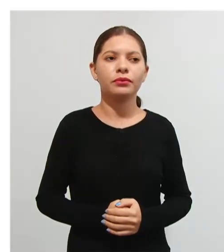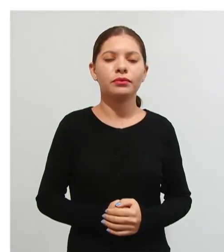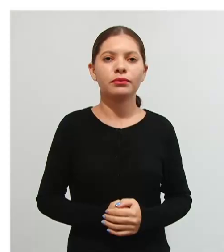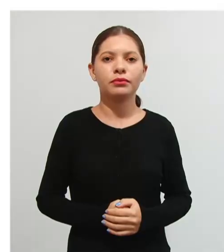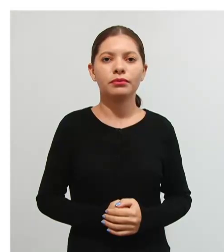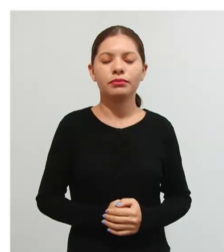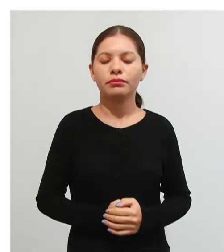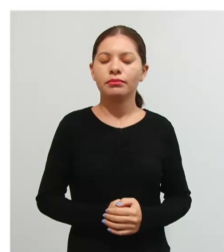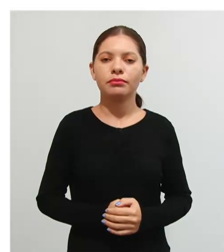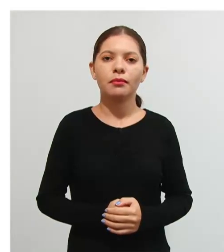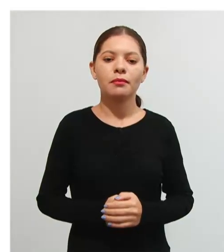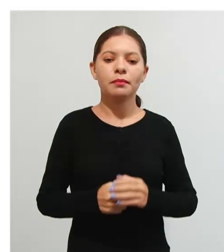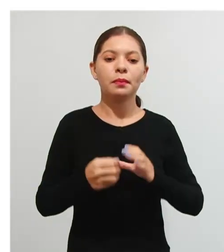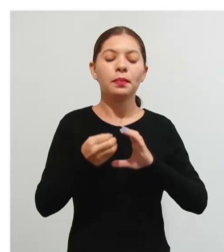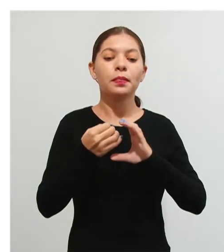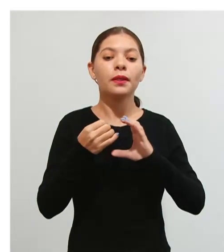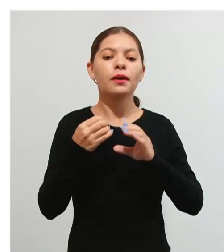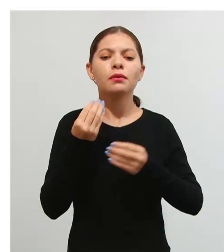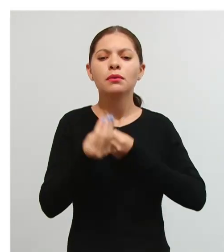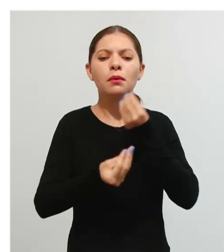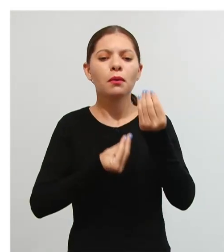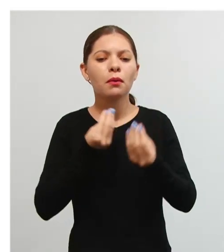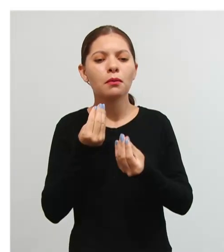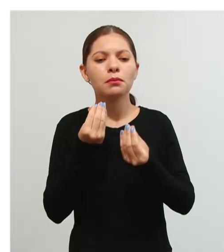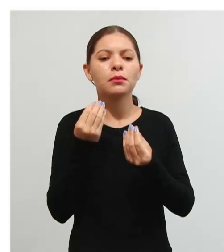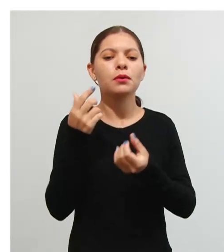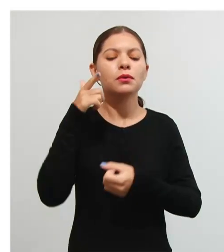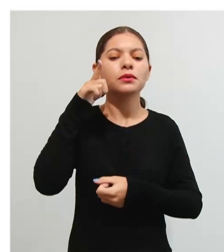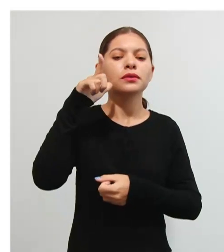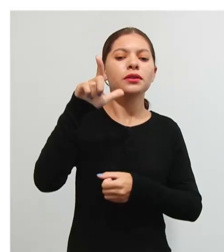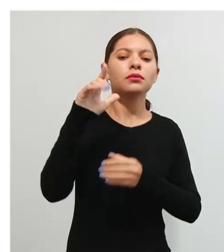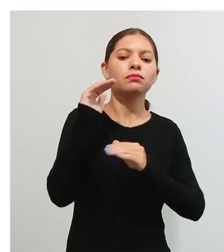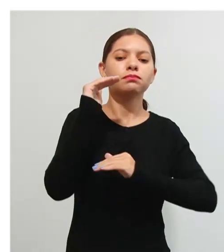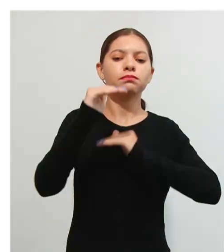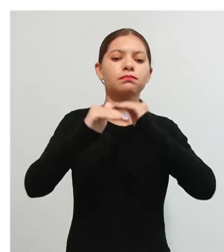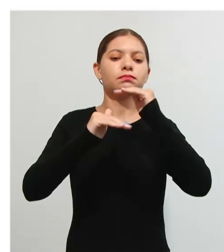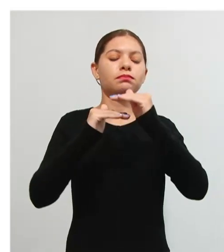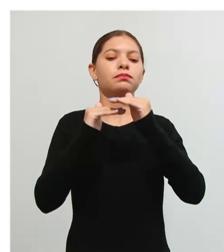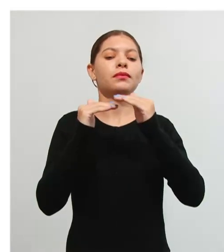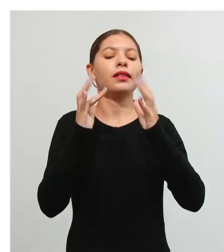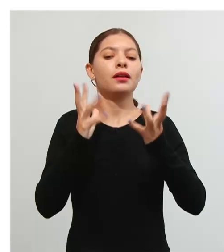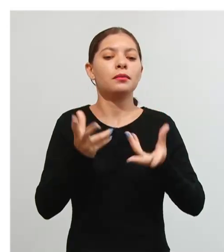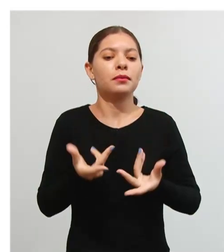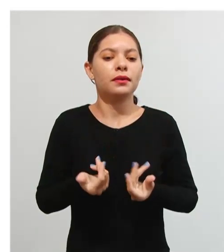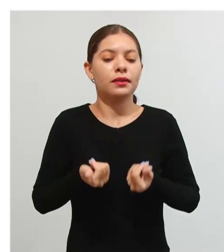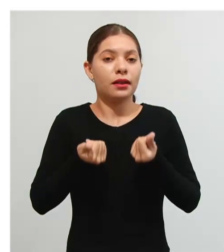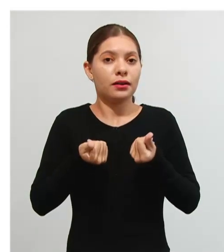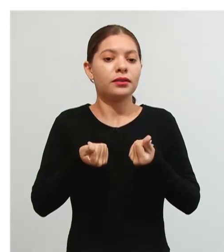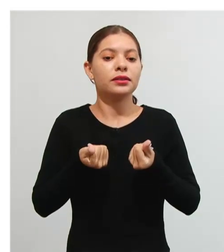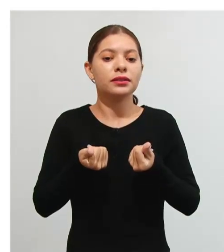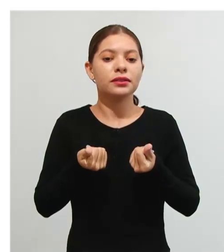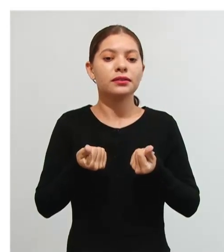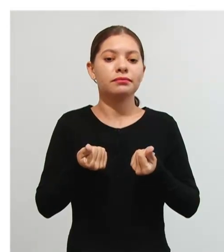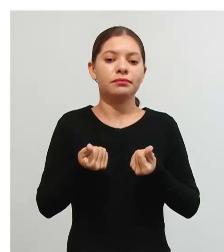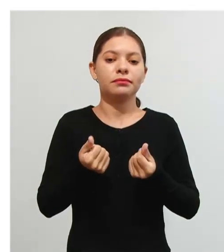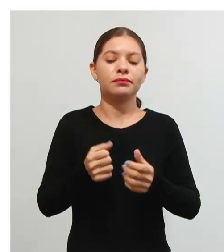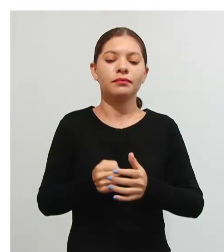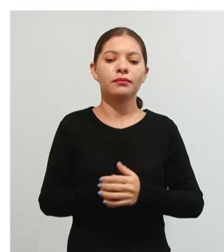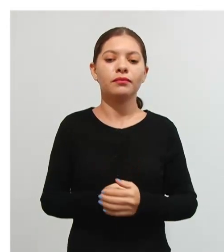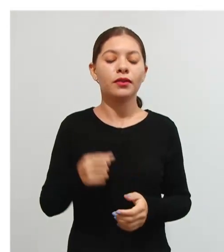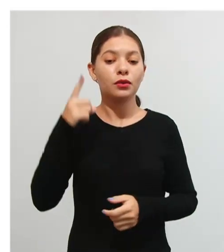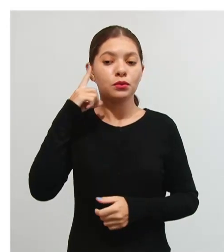De forma a alcançar o máximo desenvolvimento possível de seus talentos e habilidades físicas,